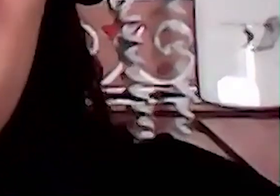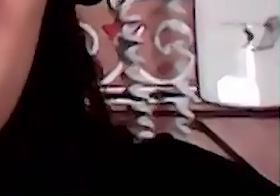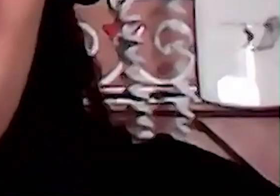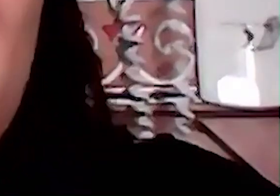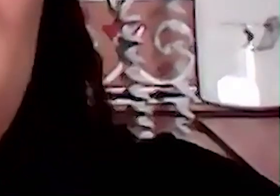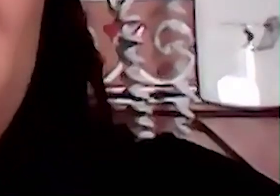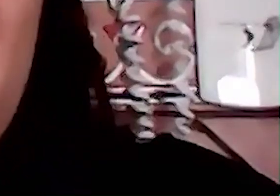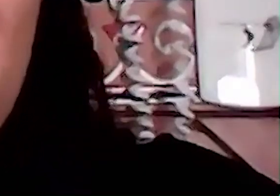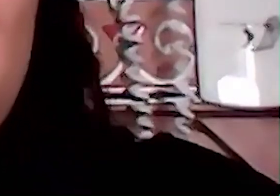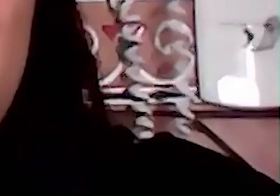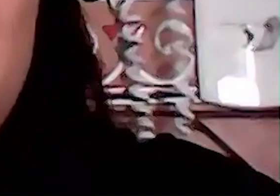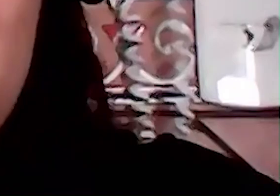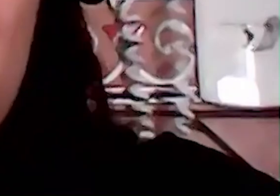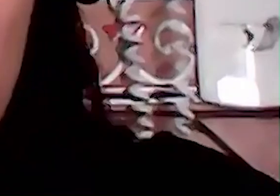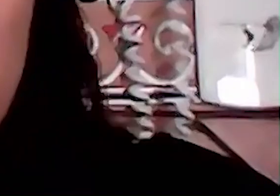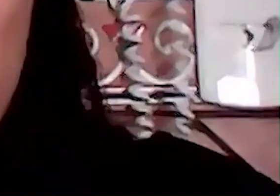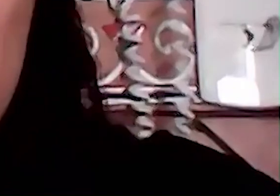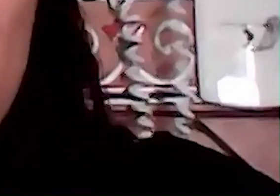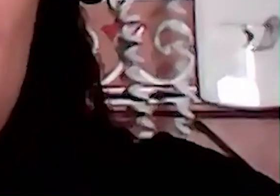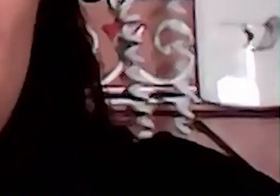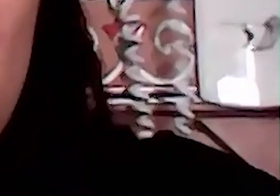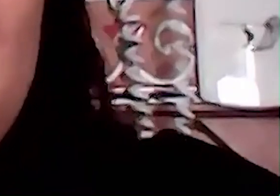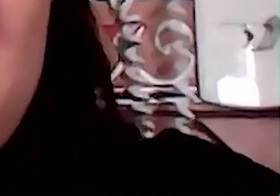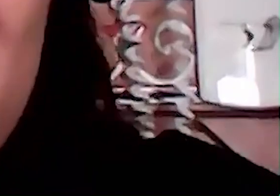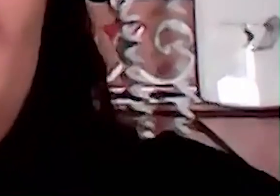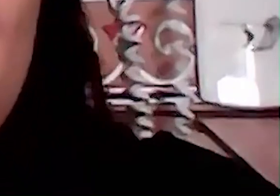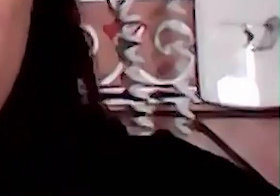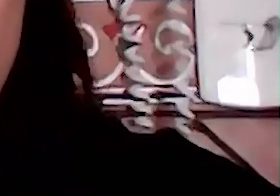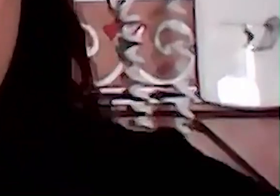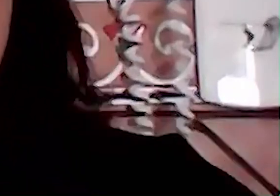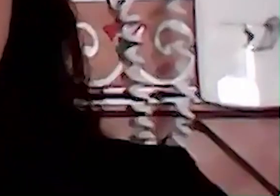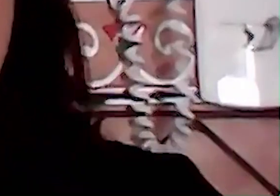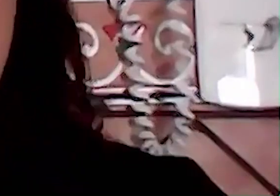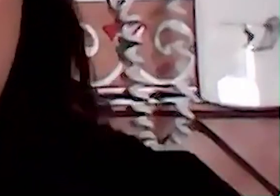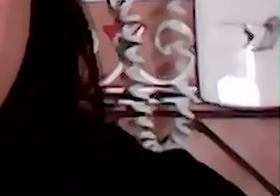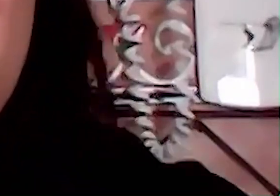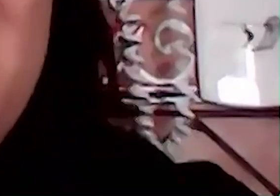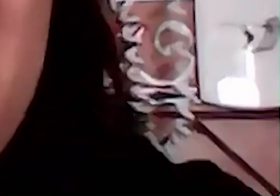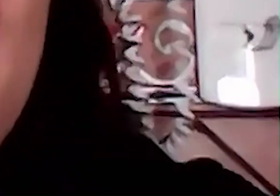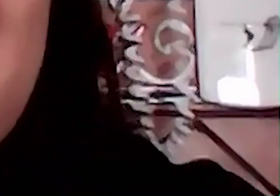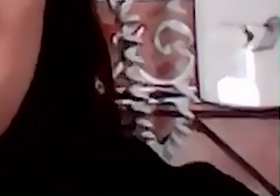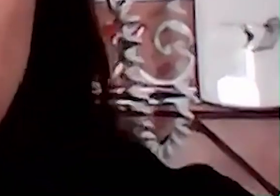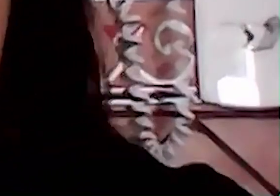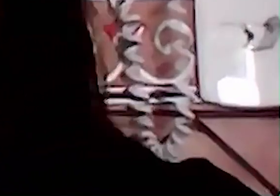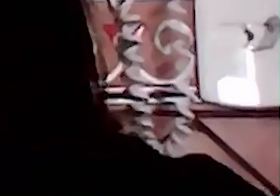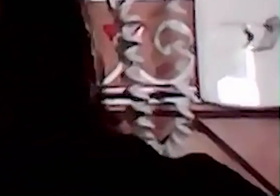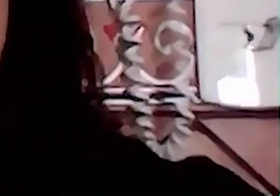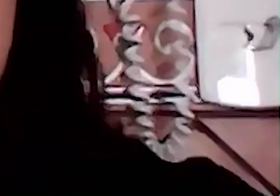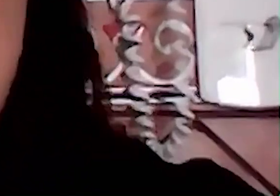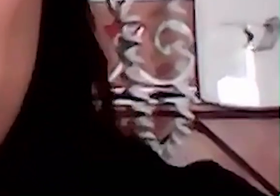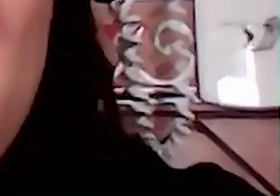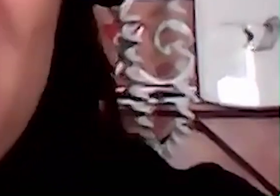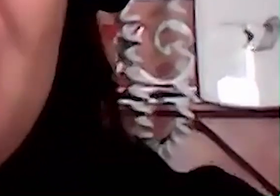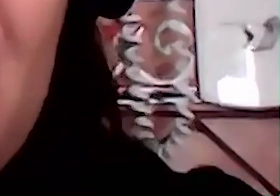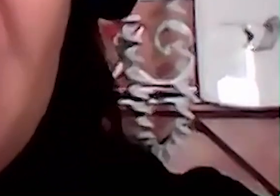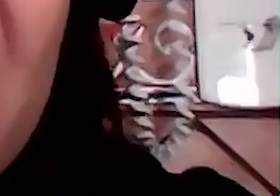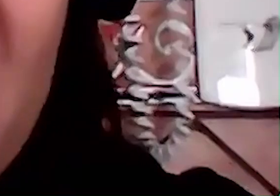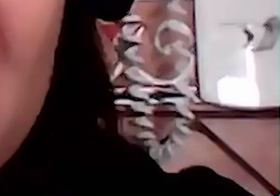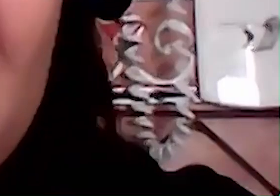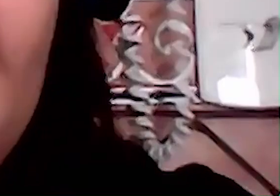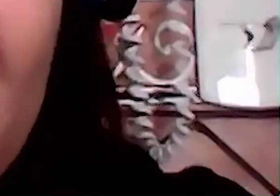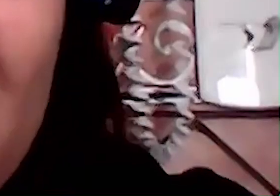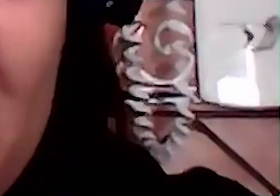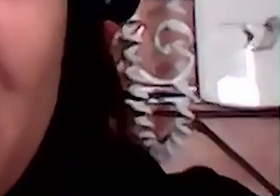podia acompanhar notícia porque entre uma diligência e outra Eu perdia o fio da meada E então os